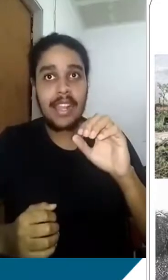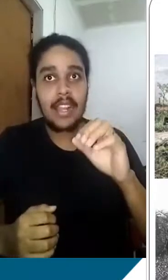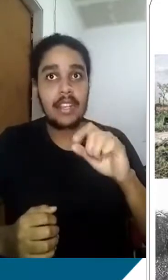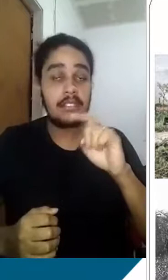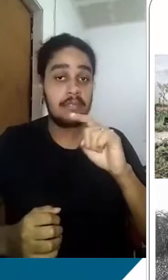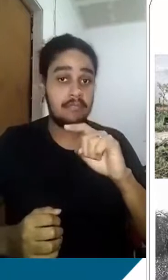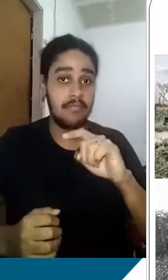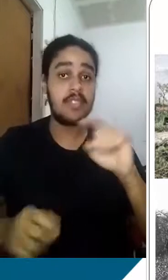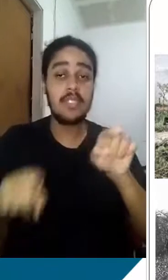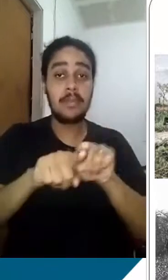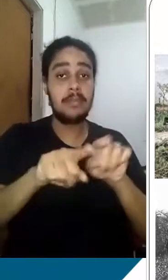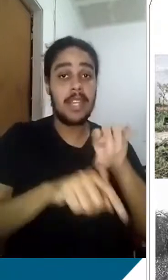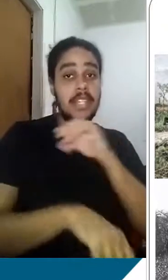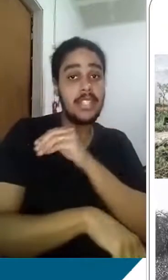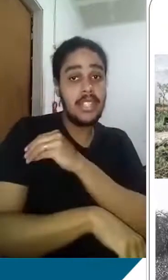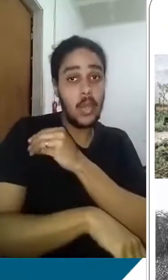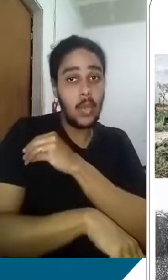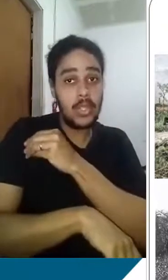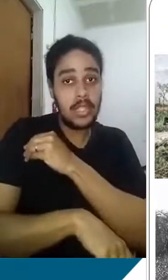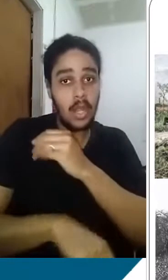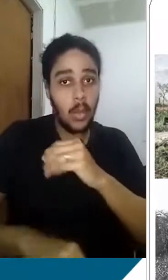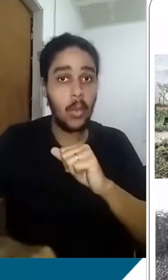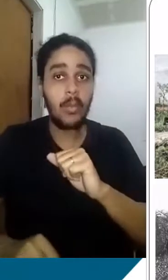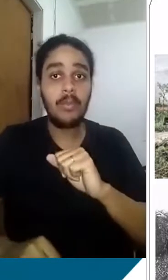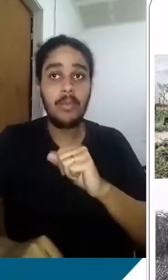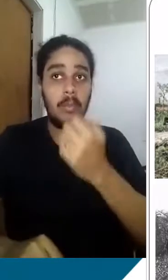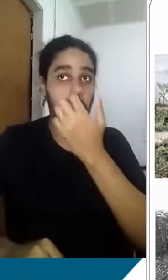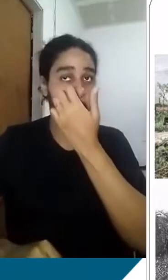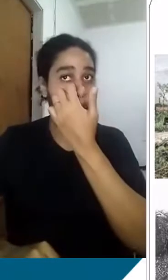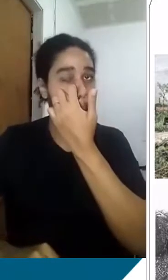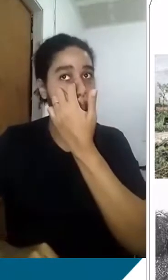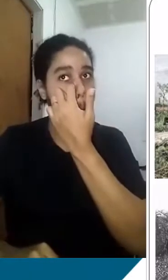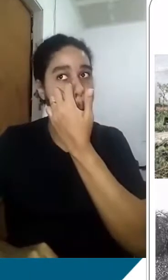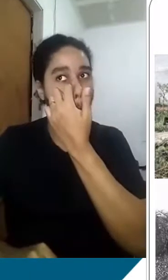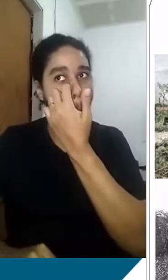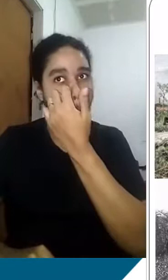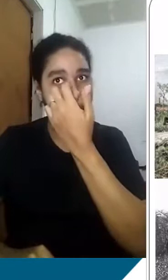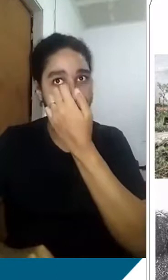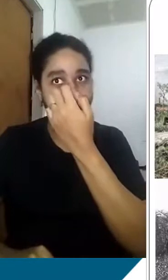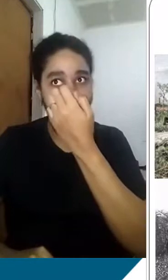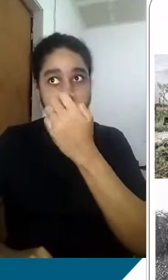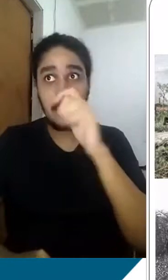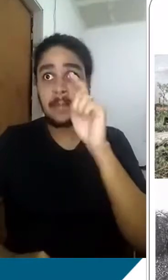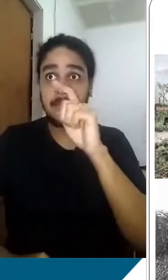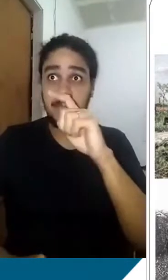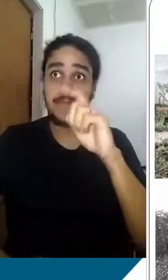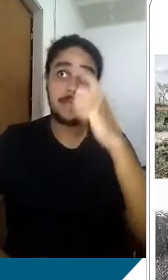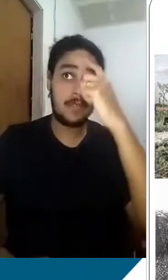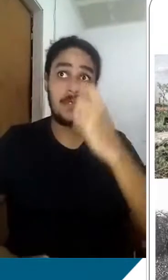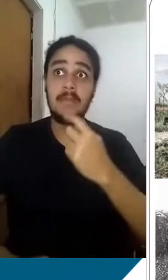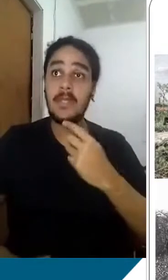algodão nos Estados Unidos. Aqui uma outra imagem, né, mostrando esse aspecto mais moderno